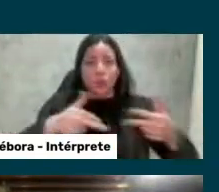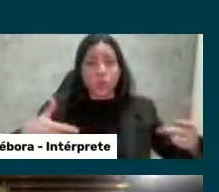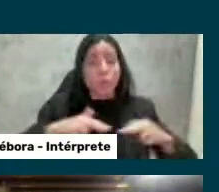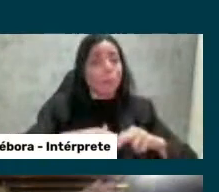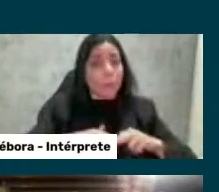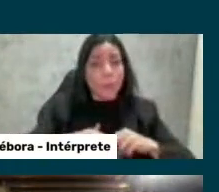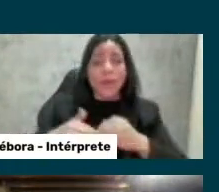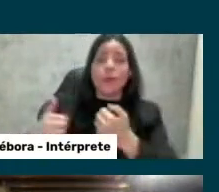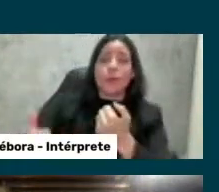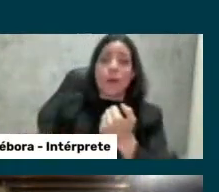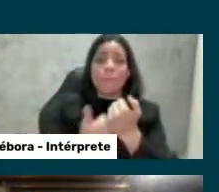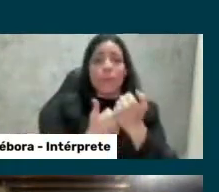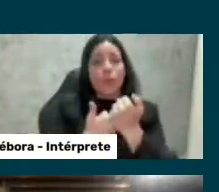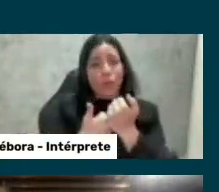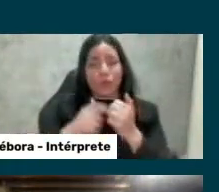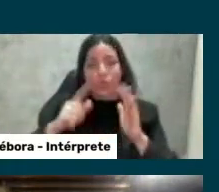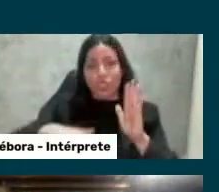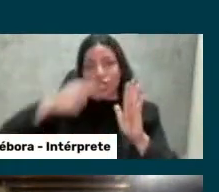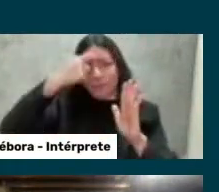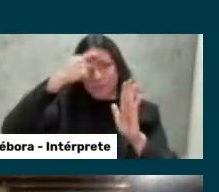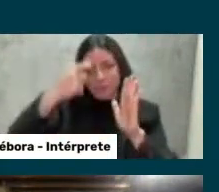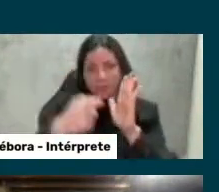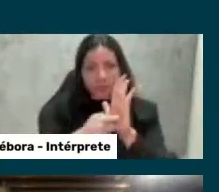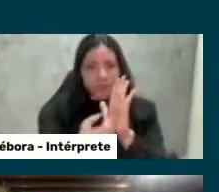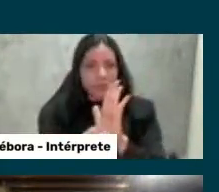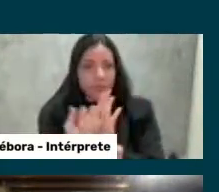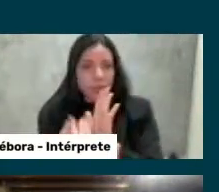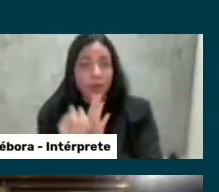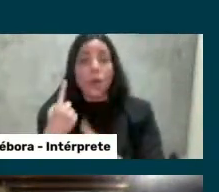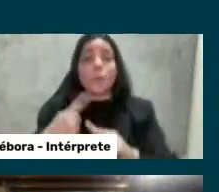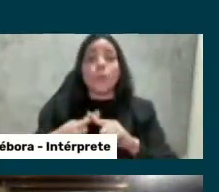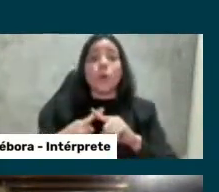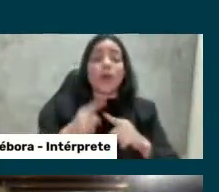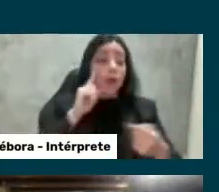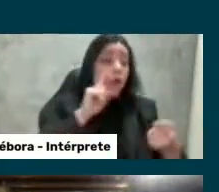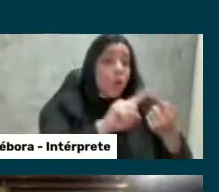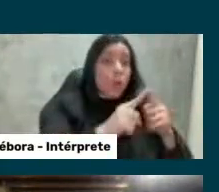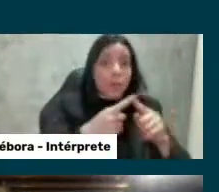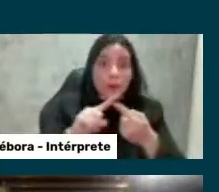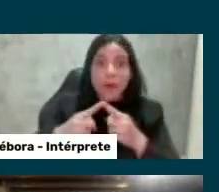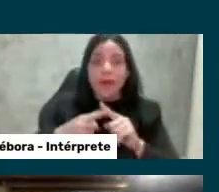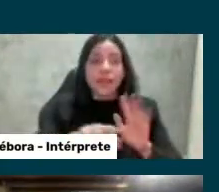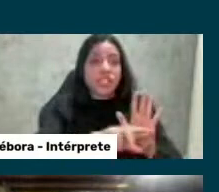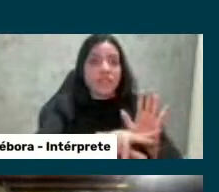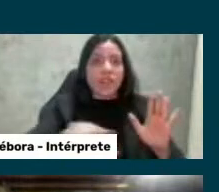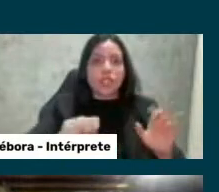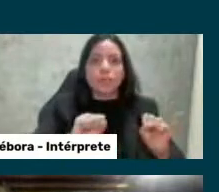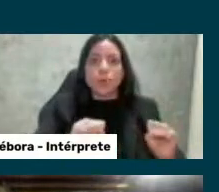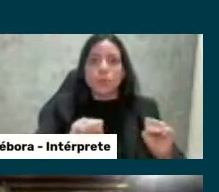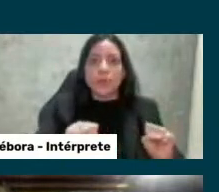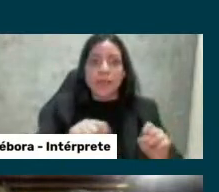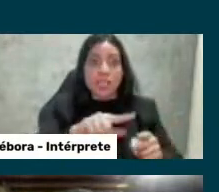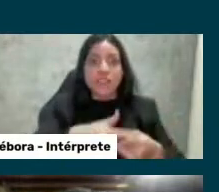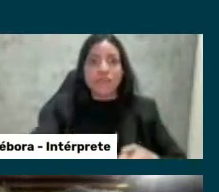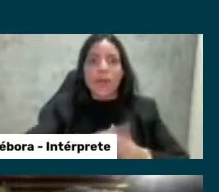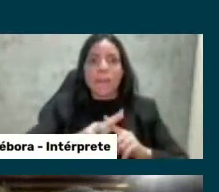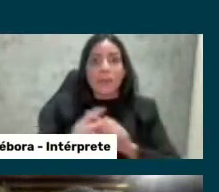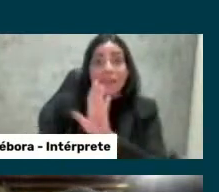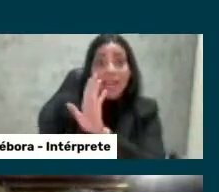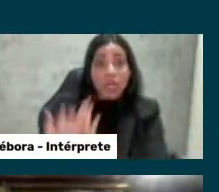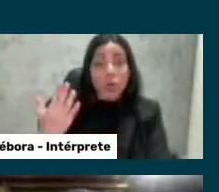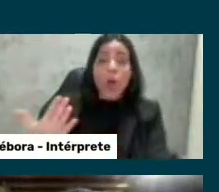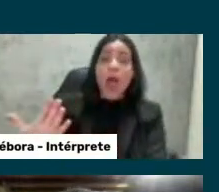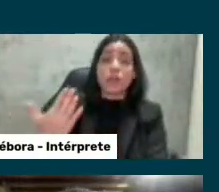artificial, porque as combinações e as possibilidades que a ferramenta gerou ajudaram o time a chegar